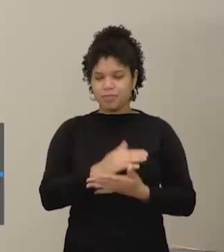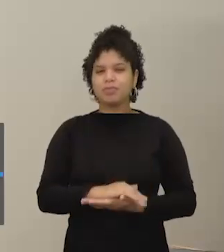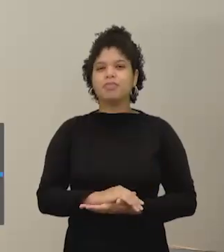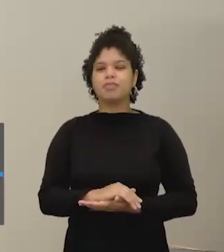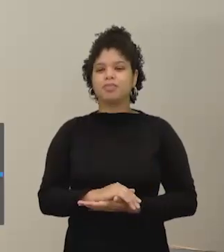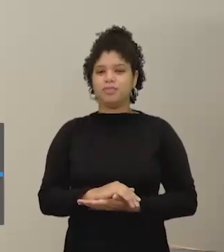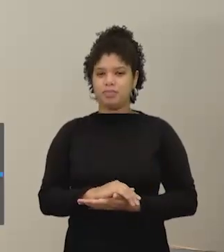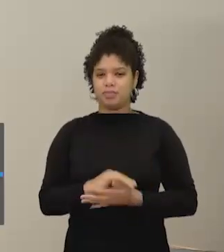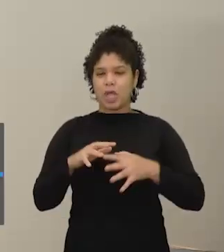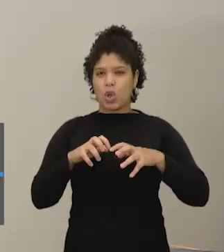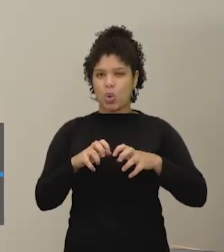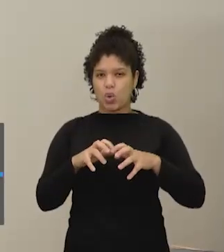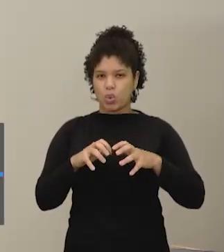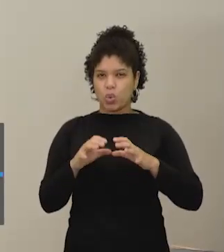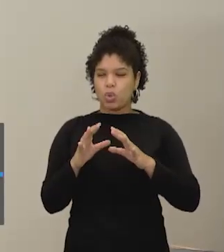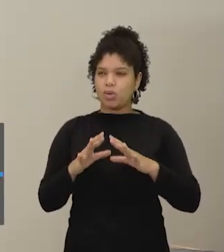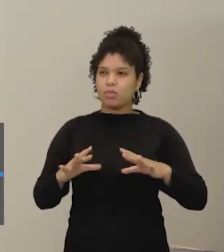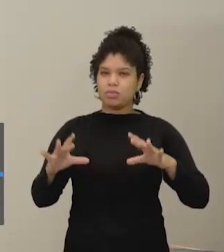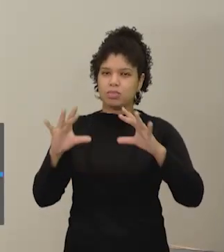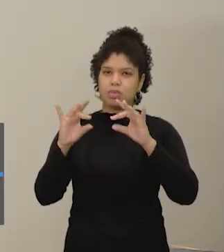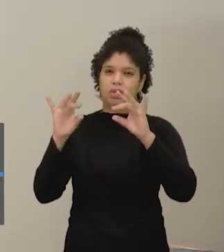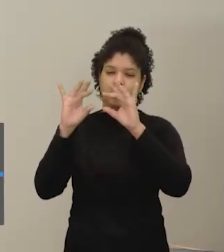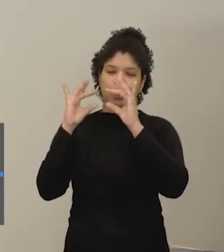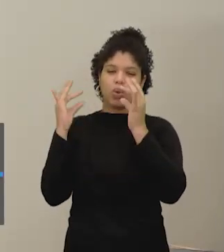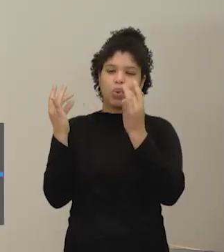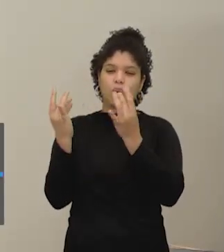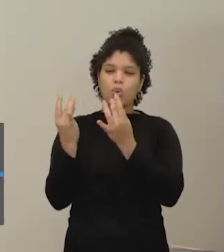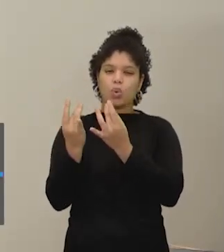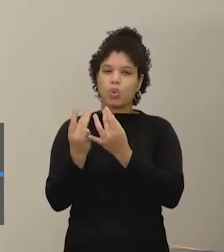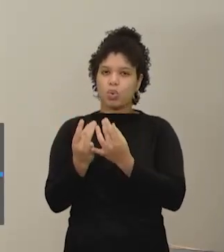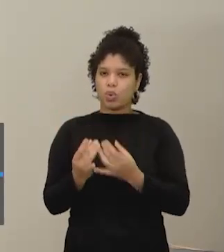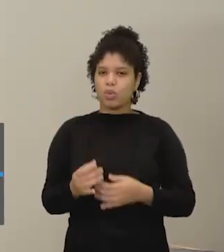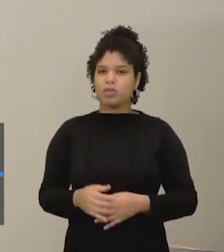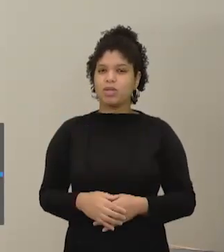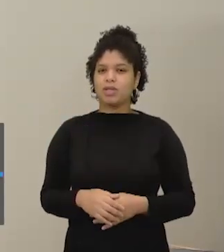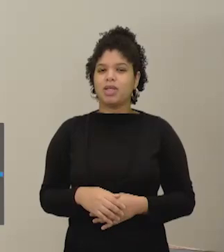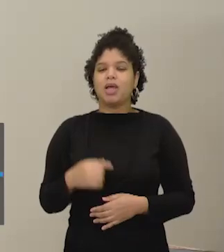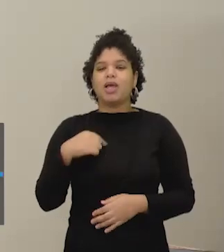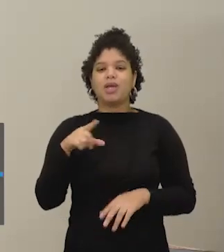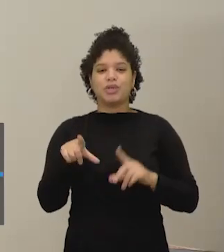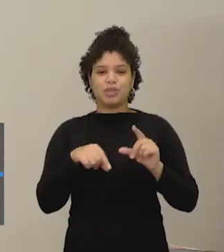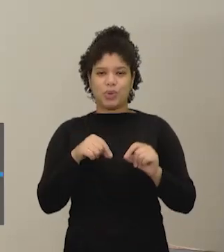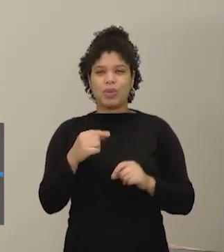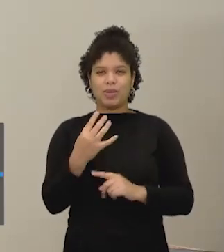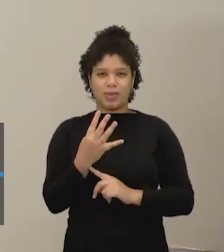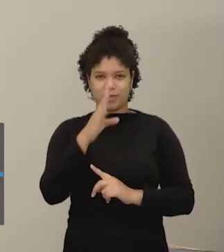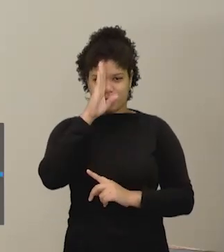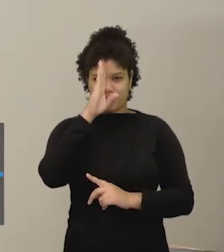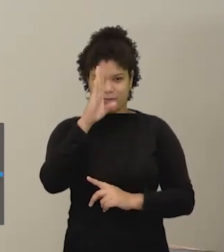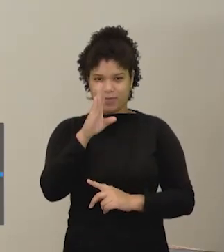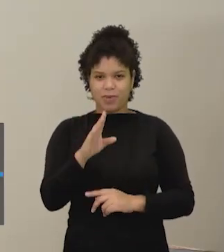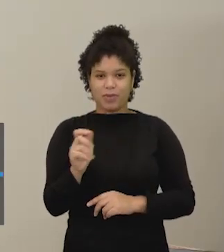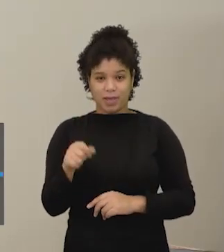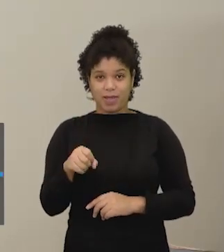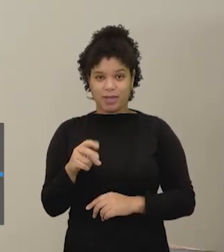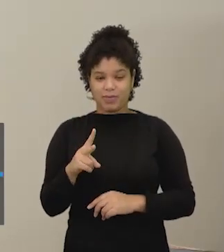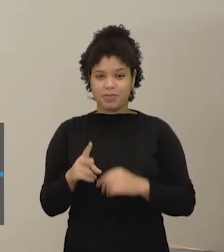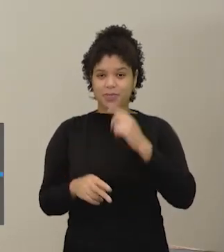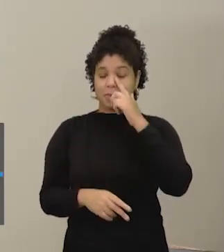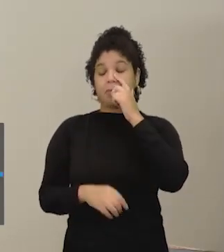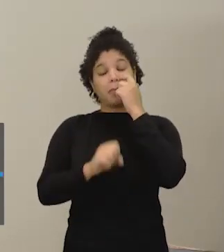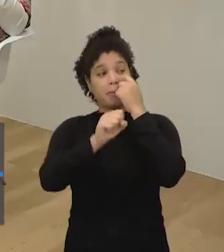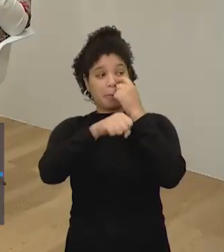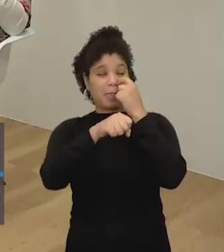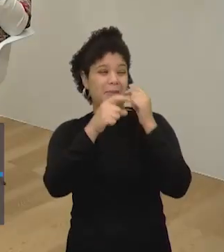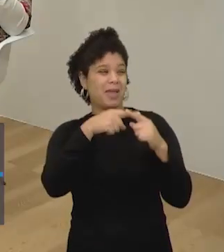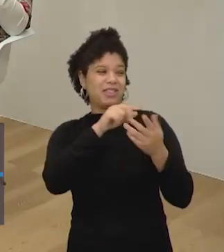em pouco tempo. Aí eu escolhi essa voltinha pelas artes visuais, escolhi a volta nesses 4 quarteirões aí. Que se fosse,